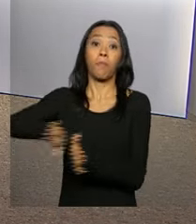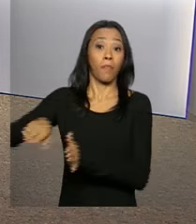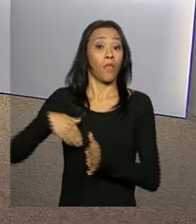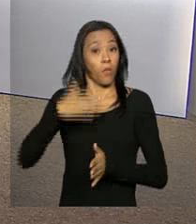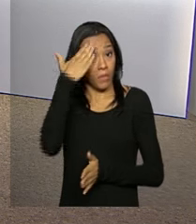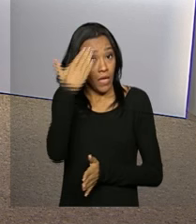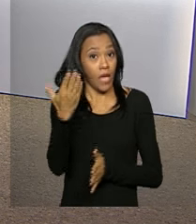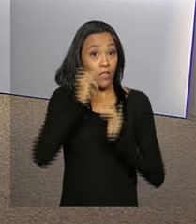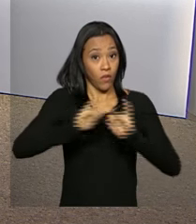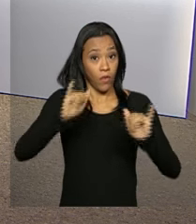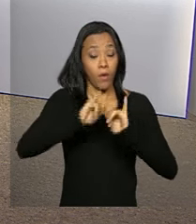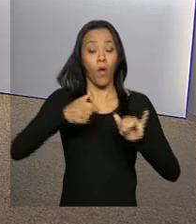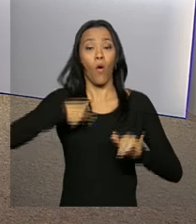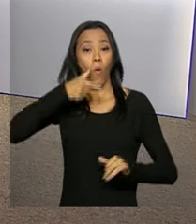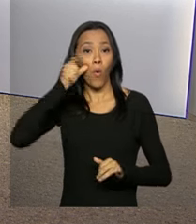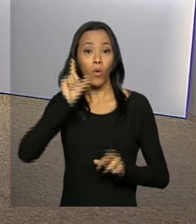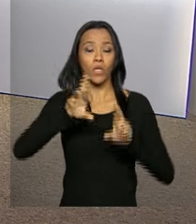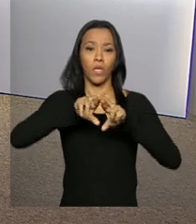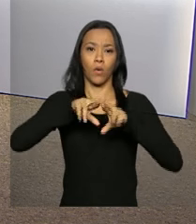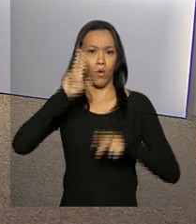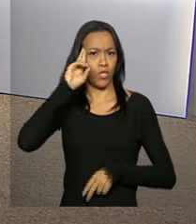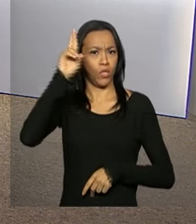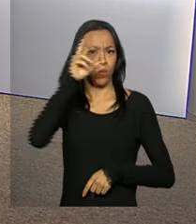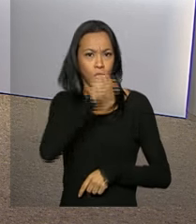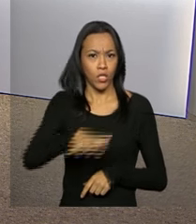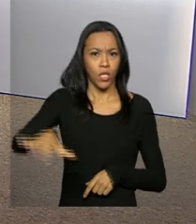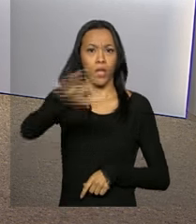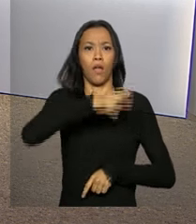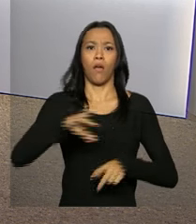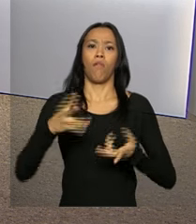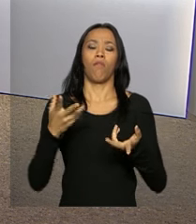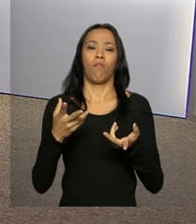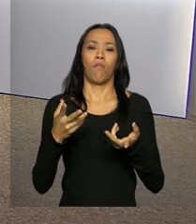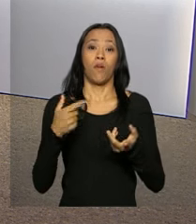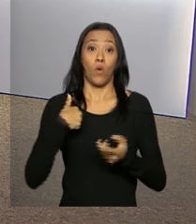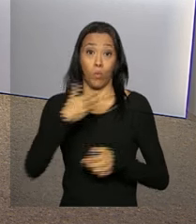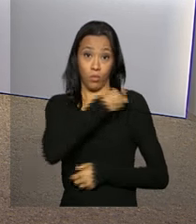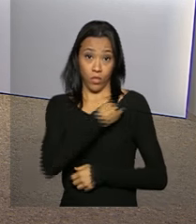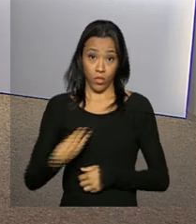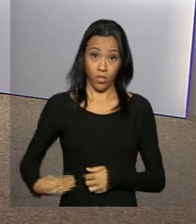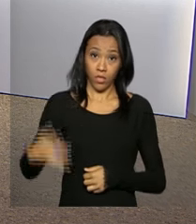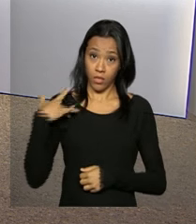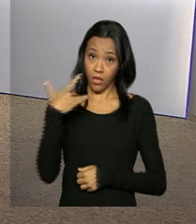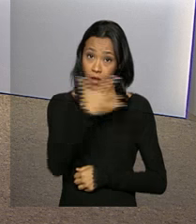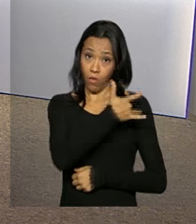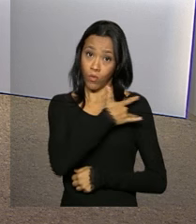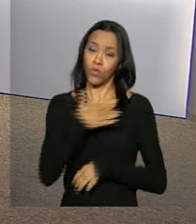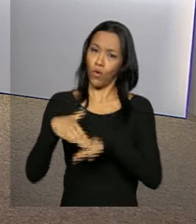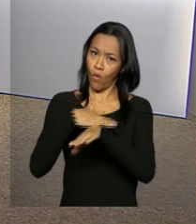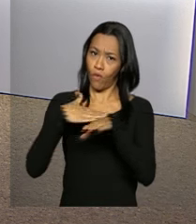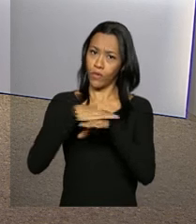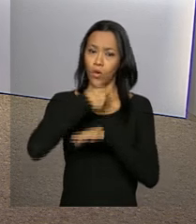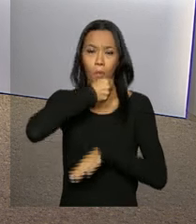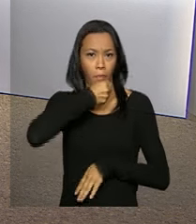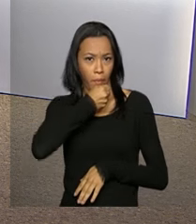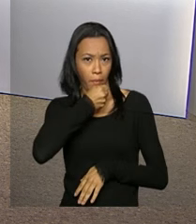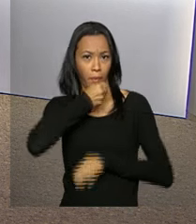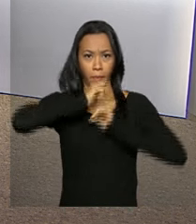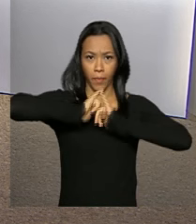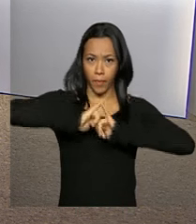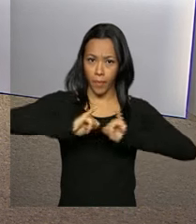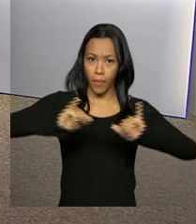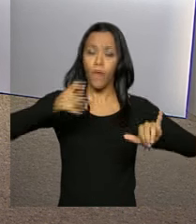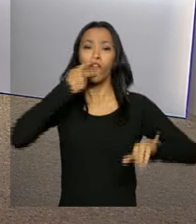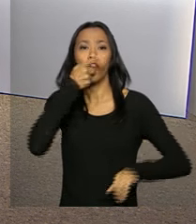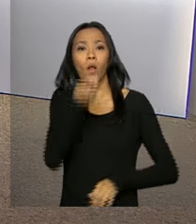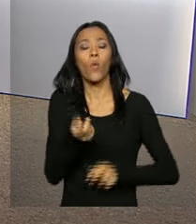ontem após reunião com a diretora geral da OMS o ministro da saúde conversou com os jornalistas ele reafirmou